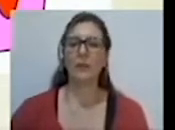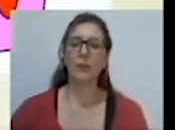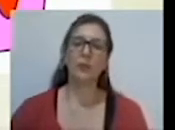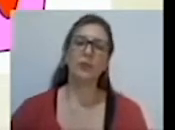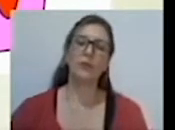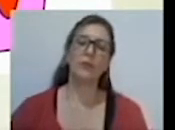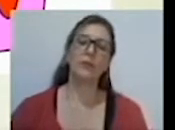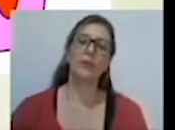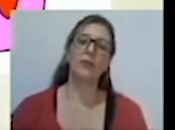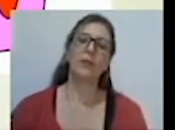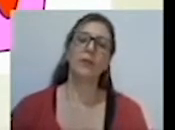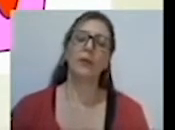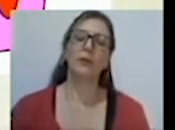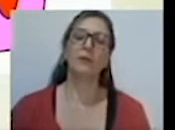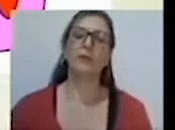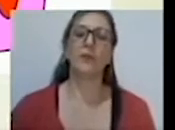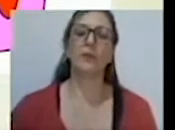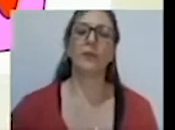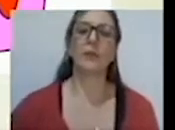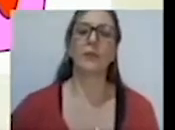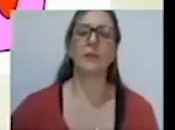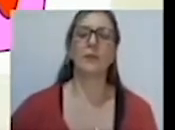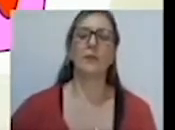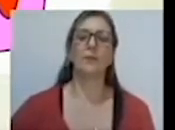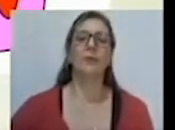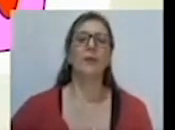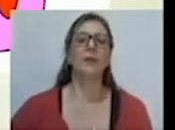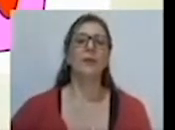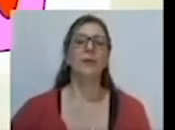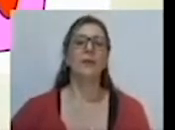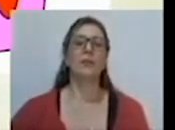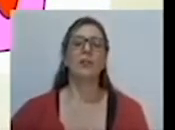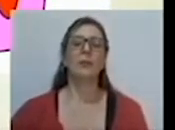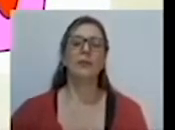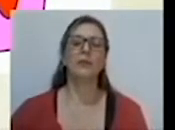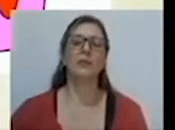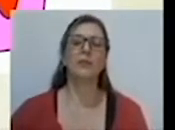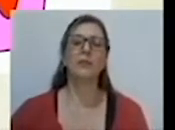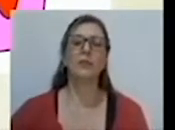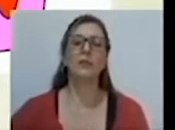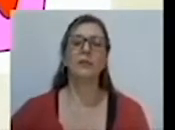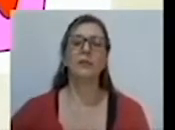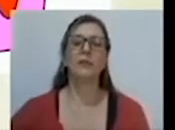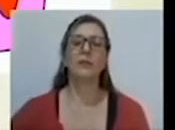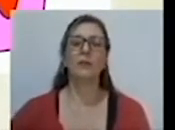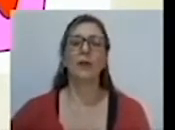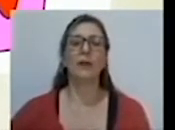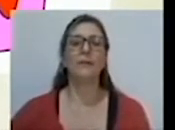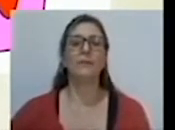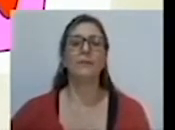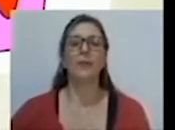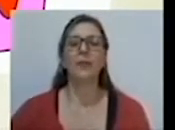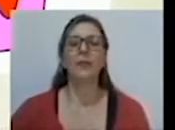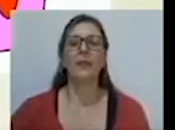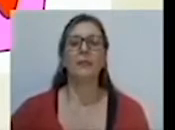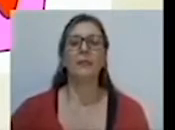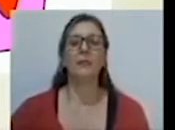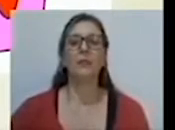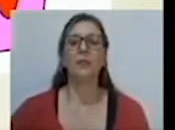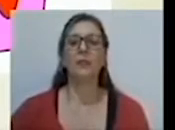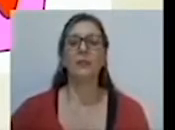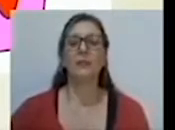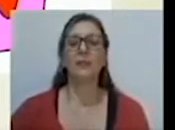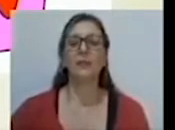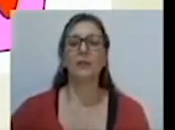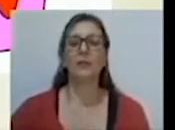ele impulsiona o sangue para fora do coração. Então, isso é chamado de sístole ventricular. Então,